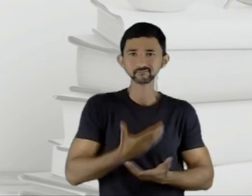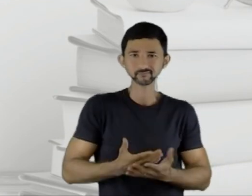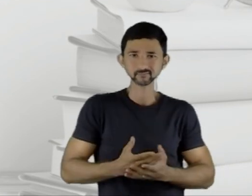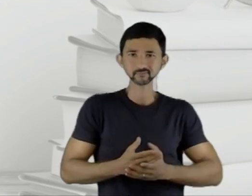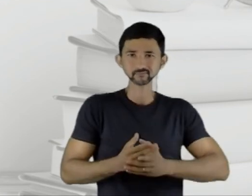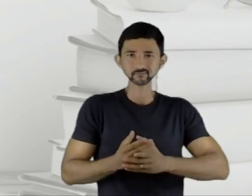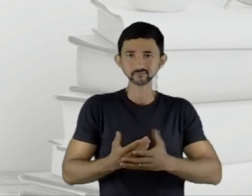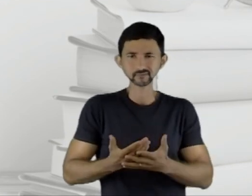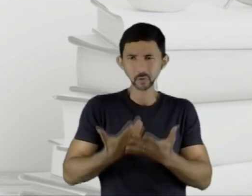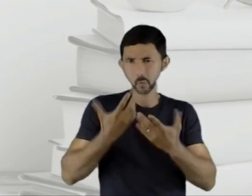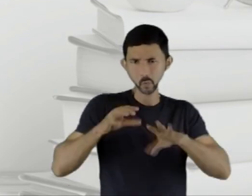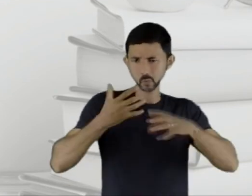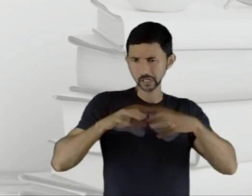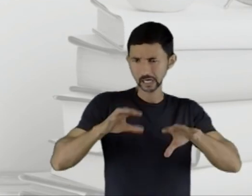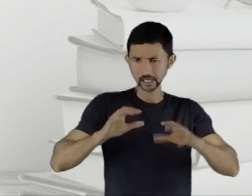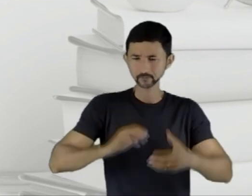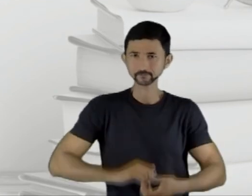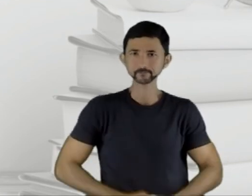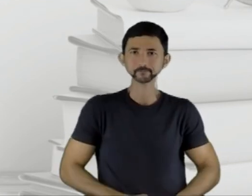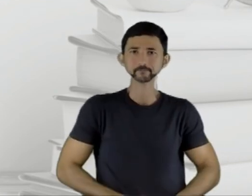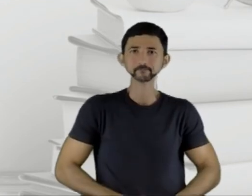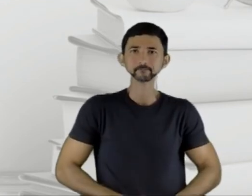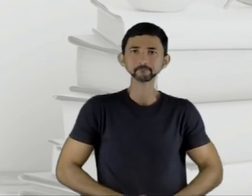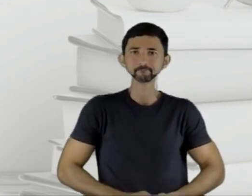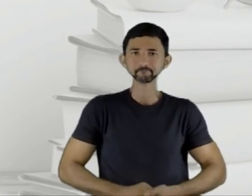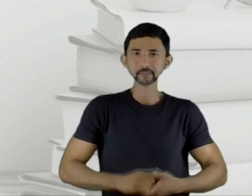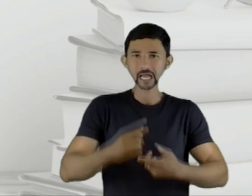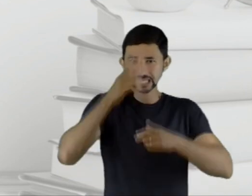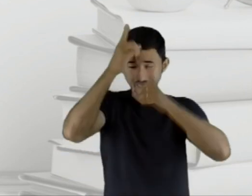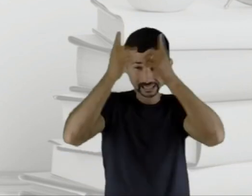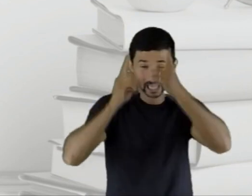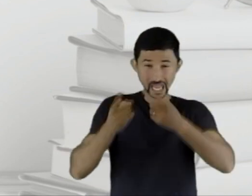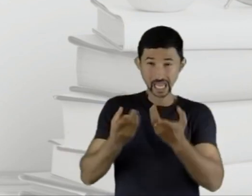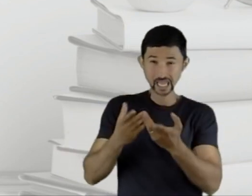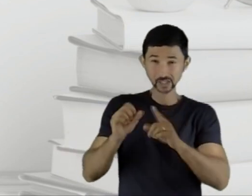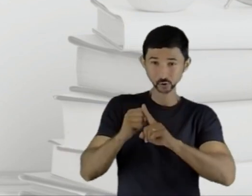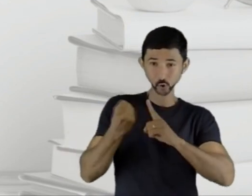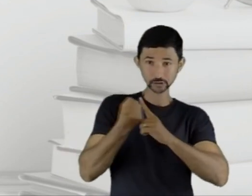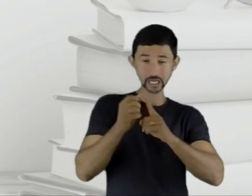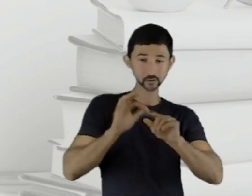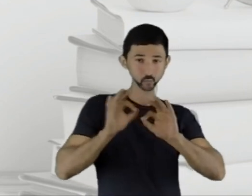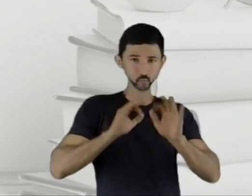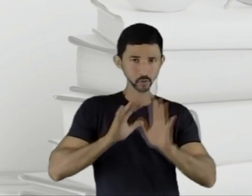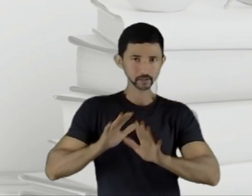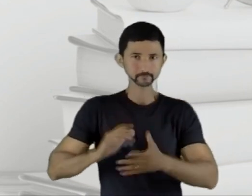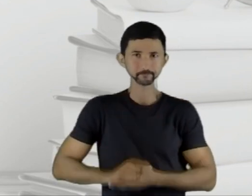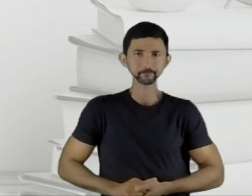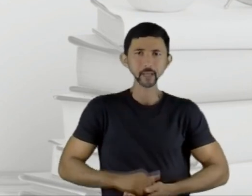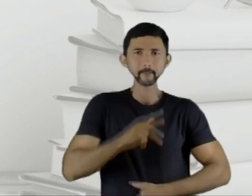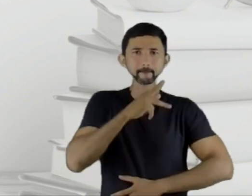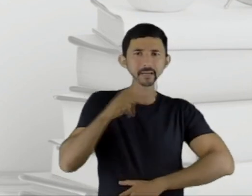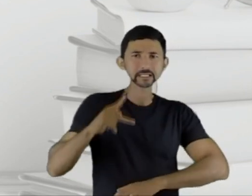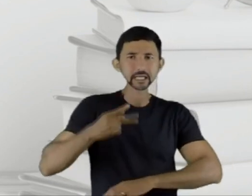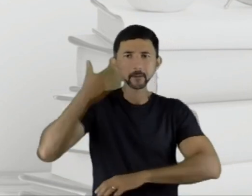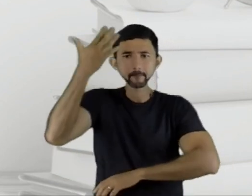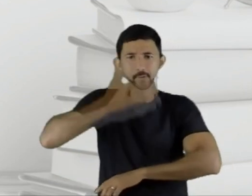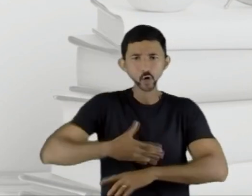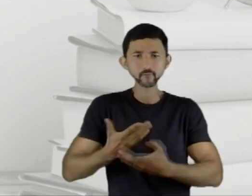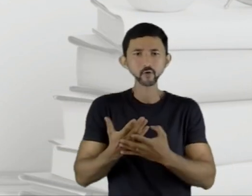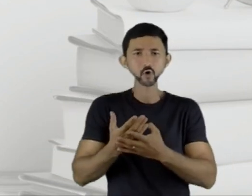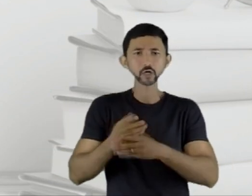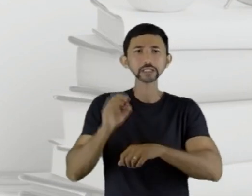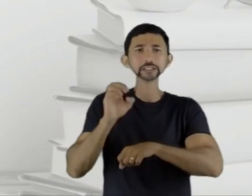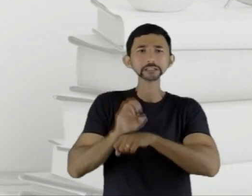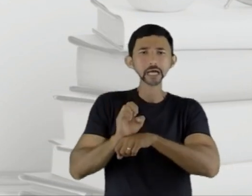americanos abominavam até hoje, né? As ideias socialistas. Mas o Roosevelt, ele provou que a intervenção do